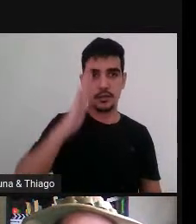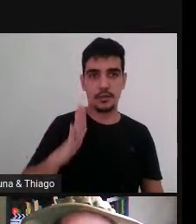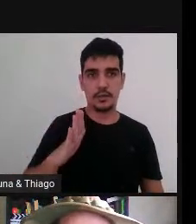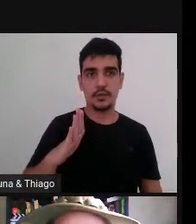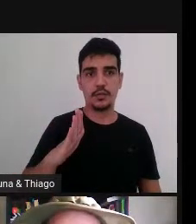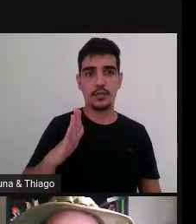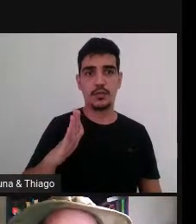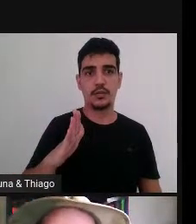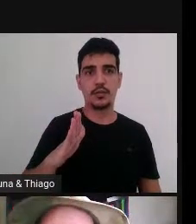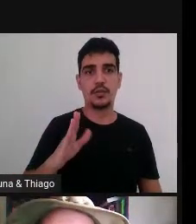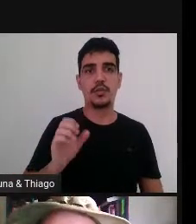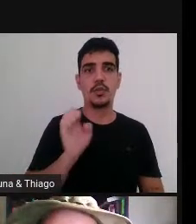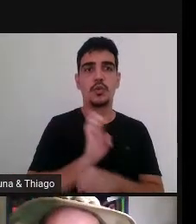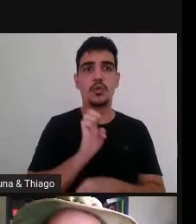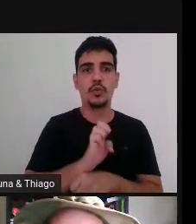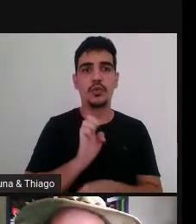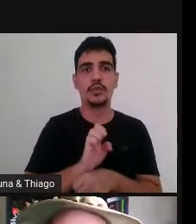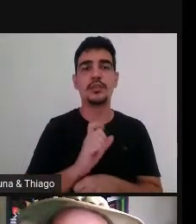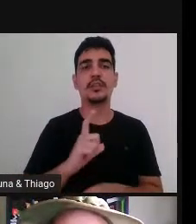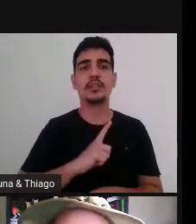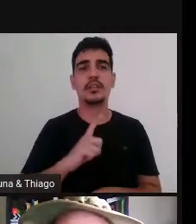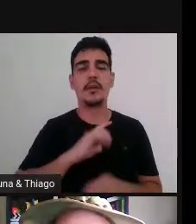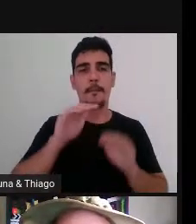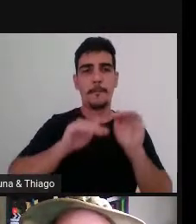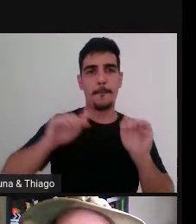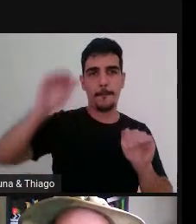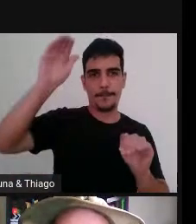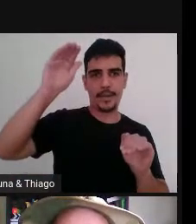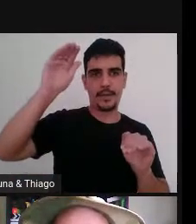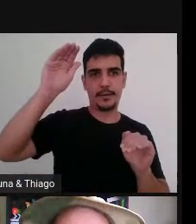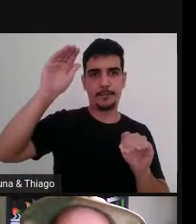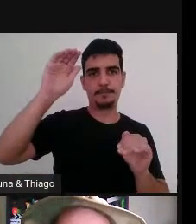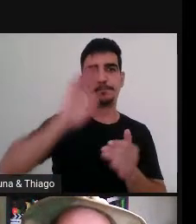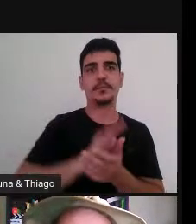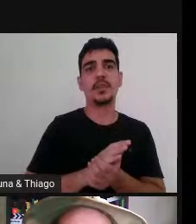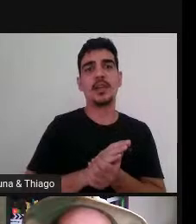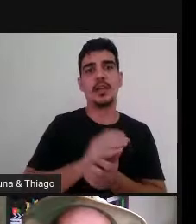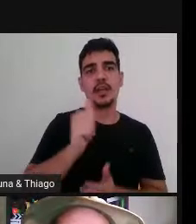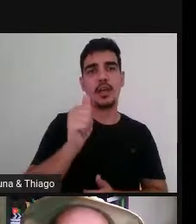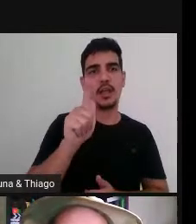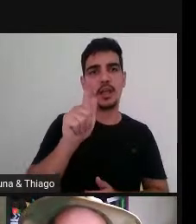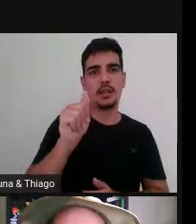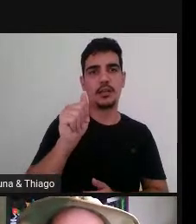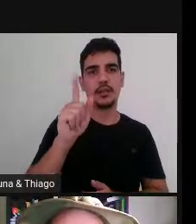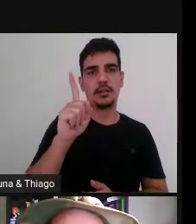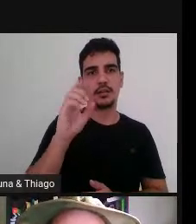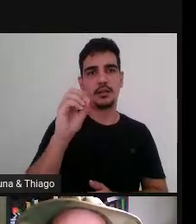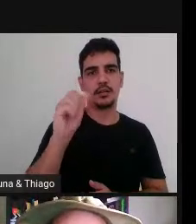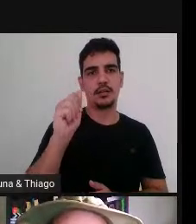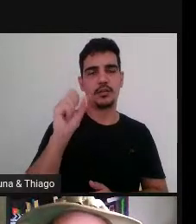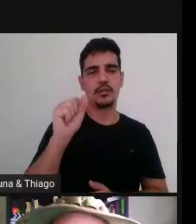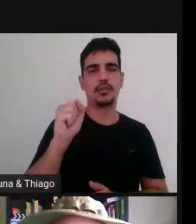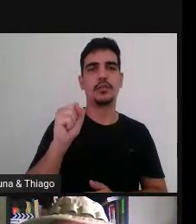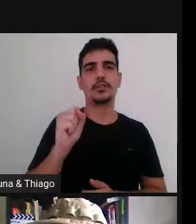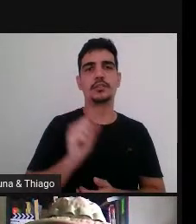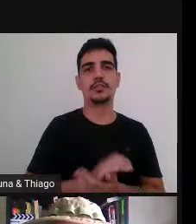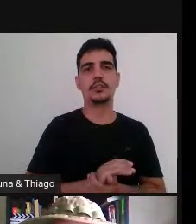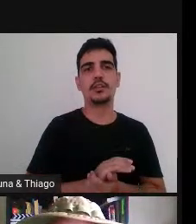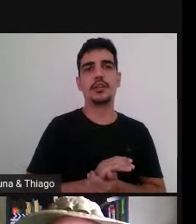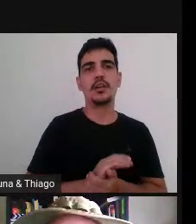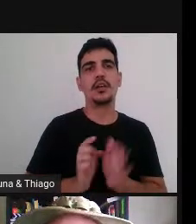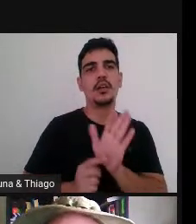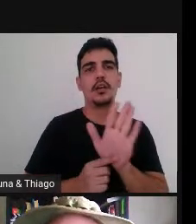estado que mais tem acidente é Alagoas, né? Isso proporcionalmente à sua população, 100 mil habitantes. Porque se a gente pegar Minas aqui,